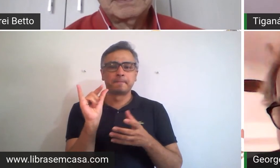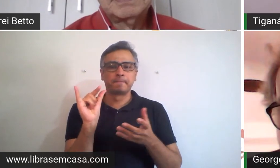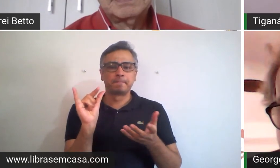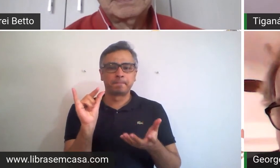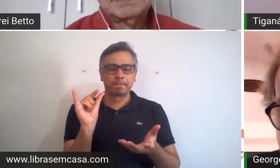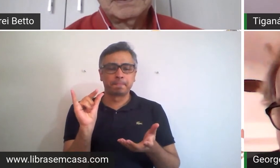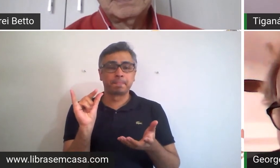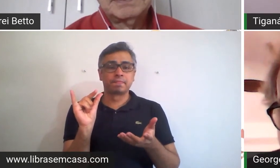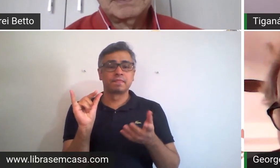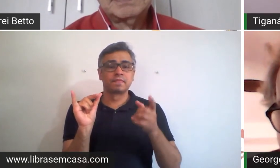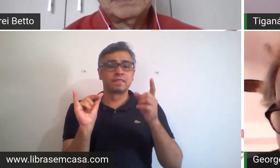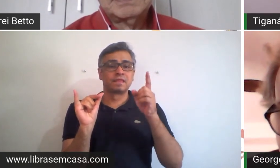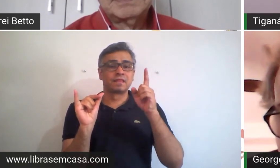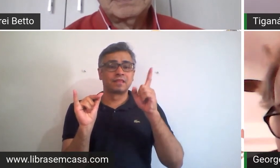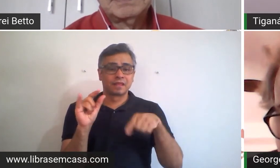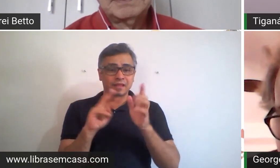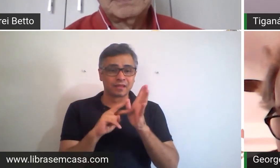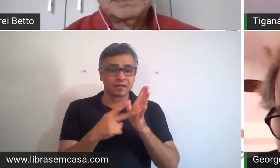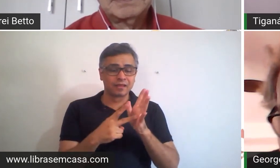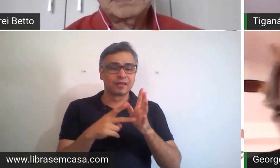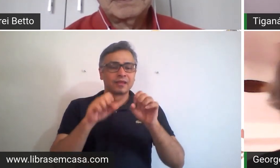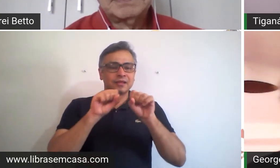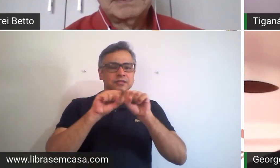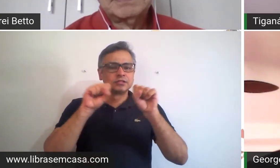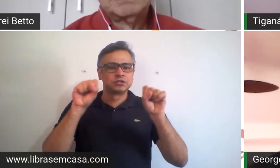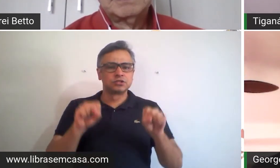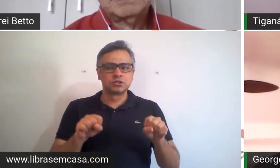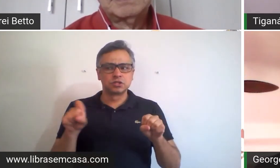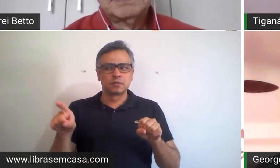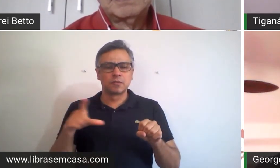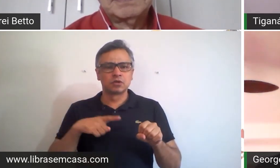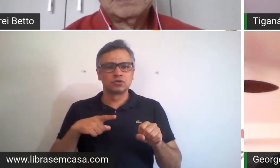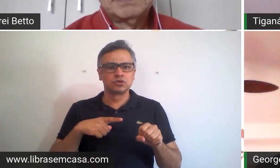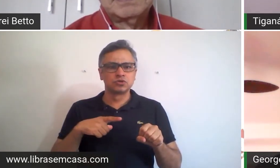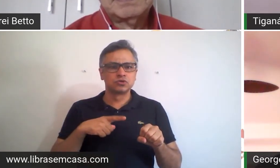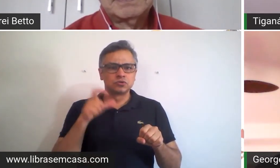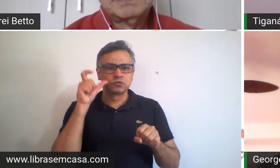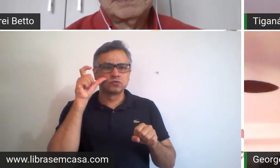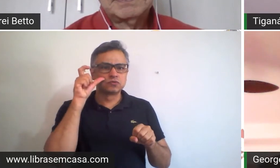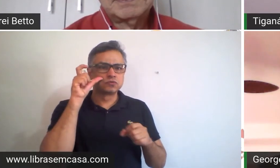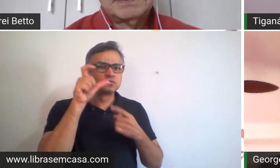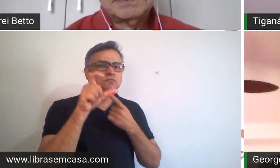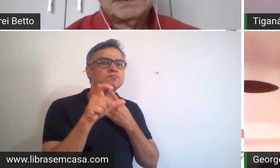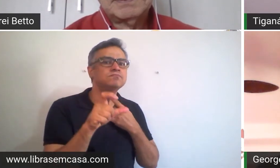um sistema que tem intenções. Quer dizer,